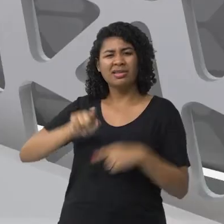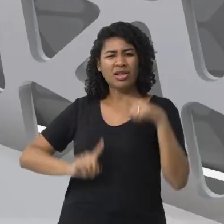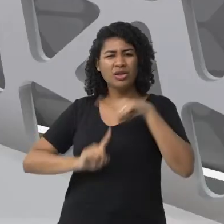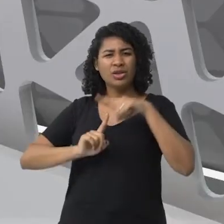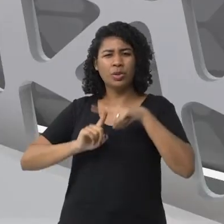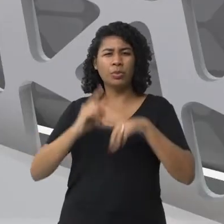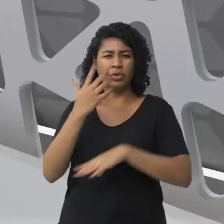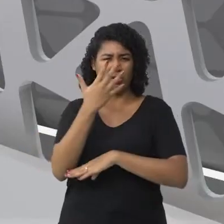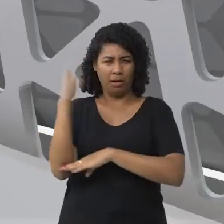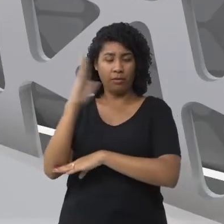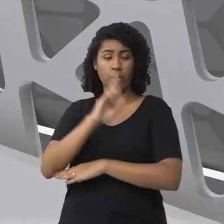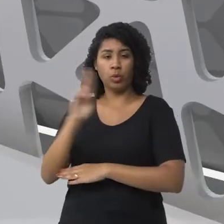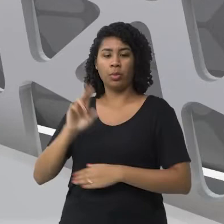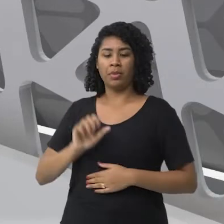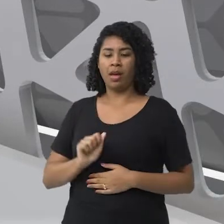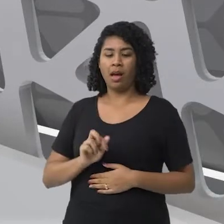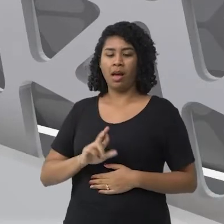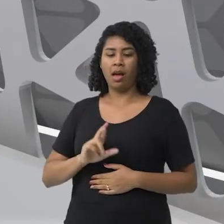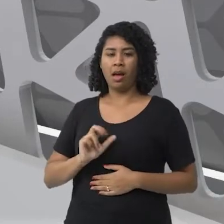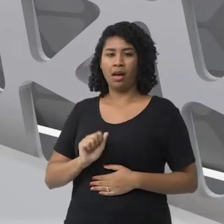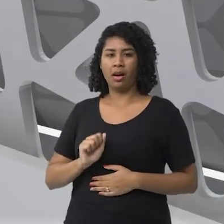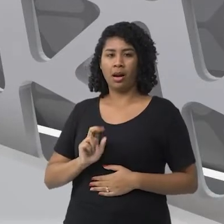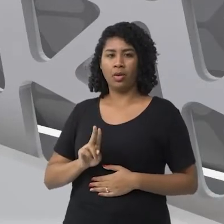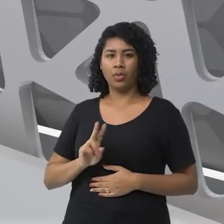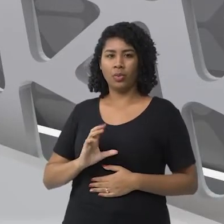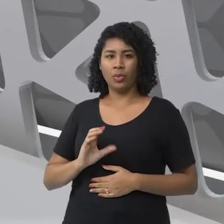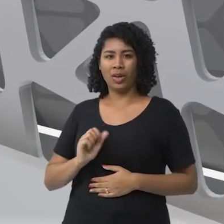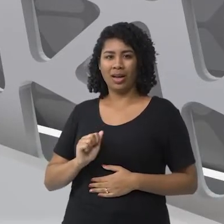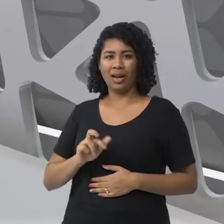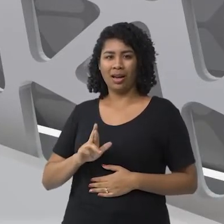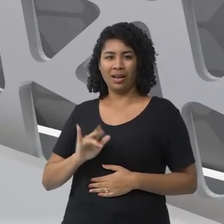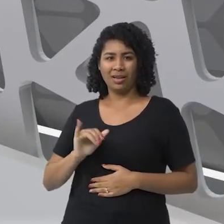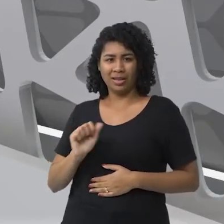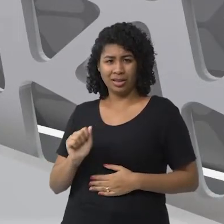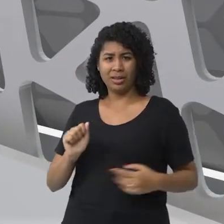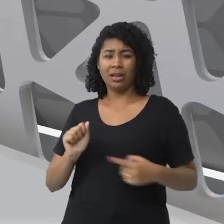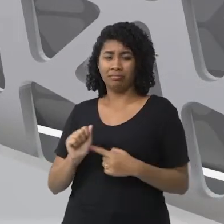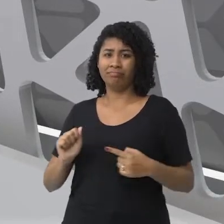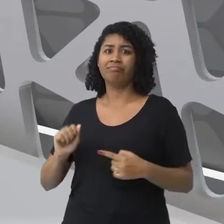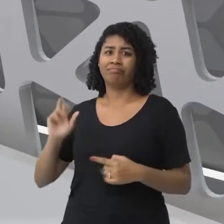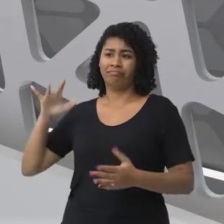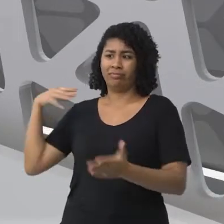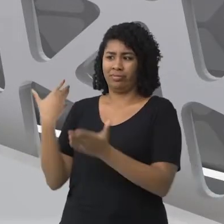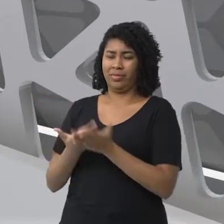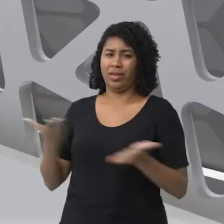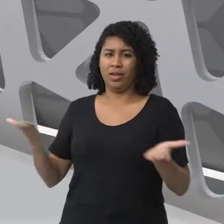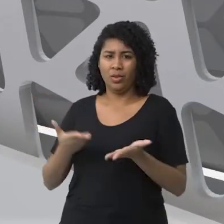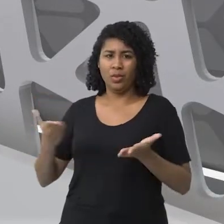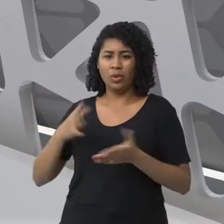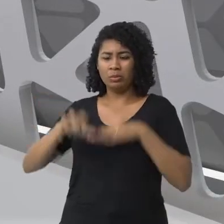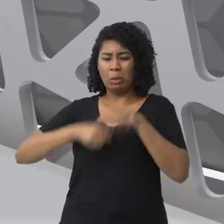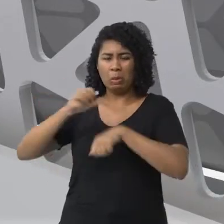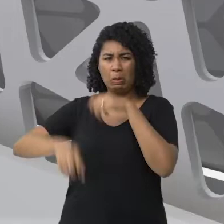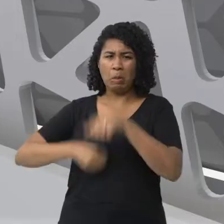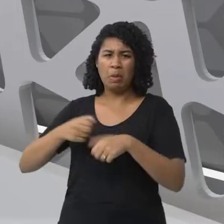ver, que é a araucária, que é o pinheiro do Paraná, ele foi muito explorado e hoje em dia quase não existe. Na imagem, a gente consegue ver